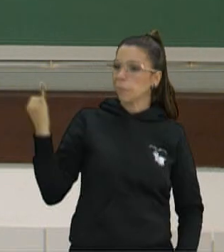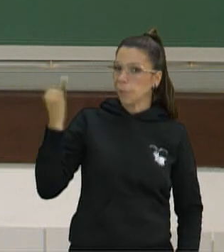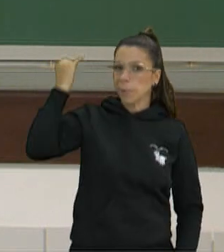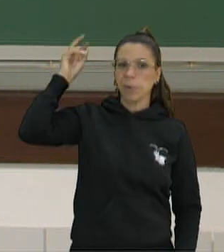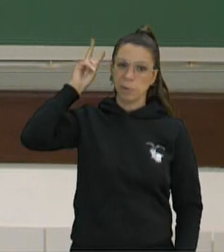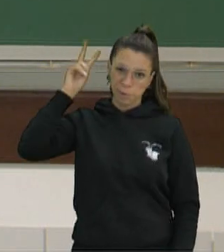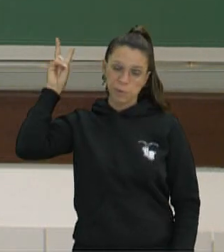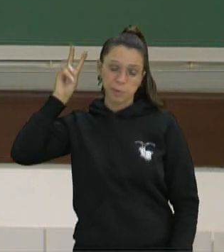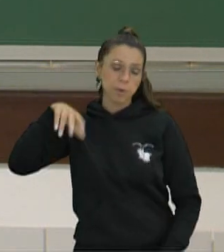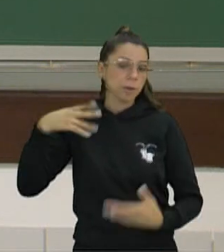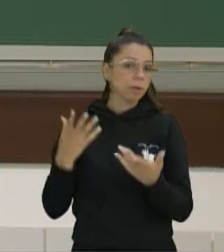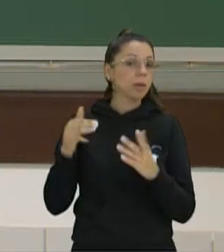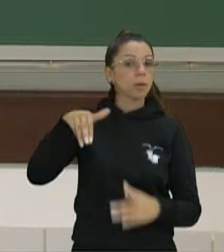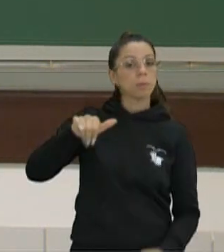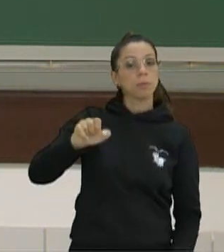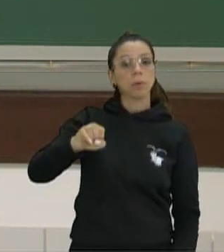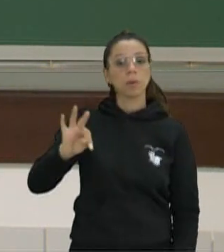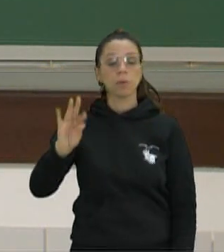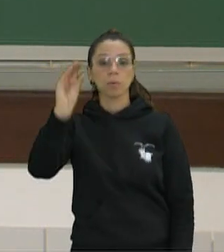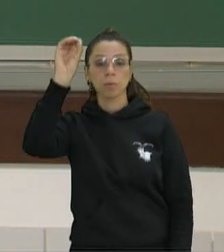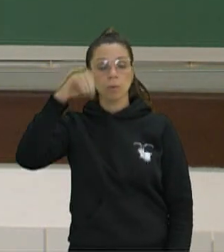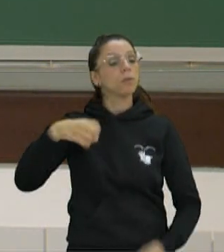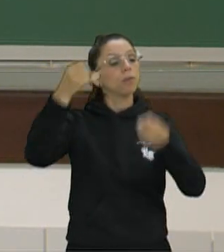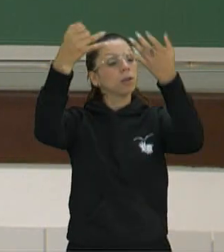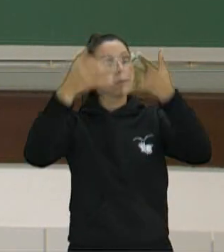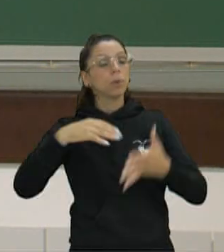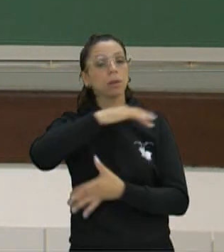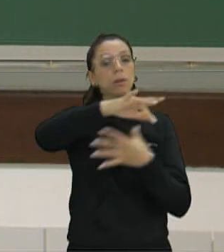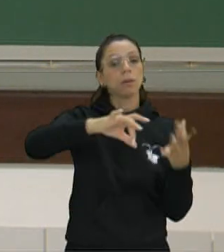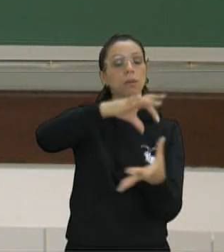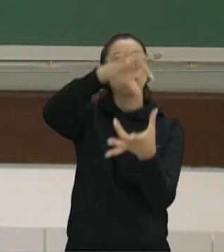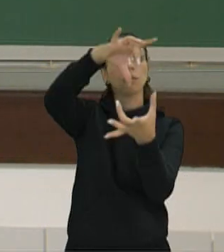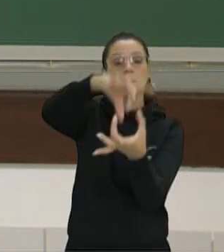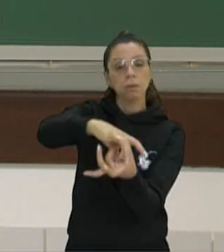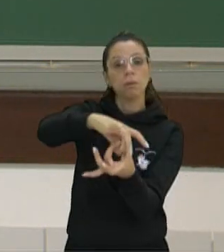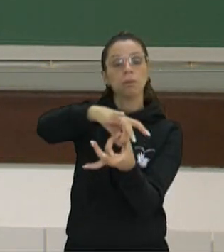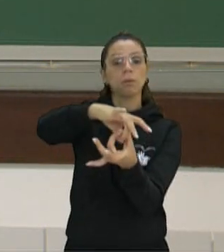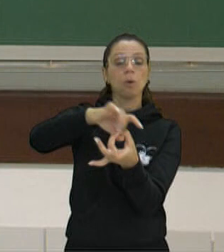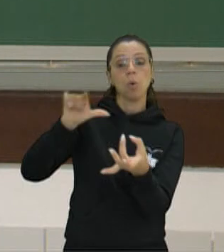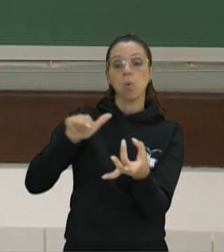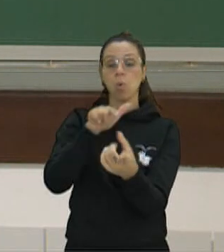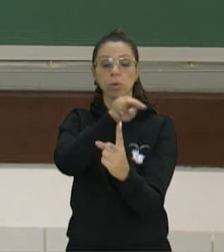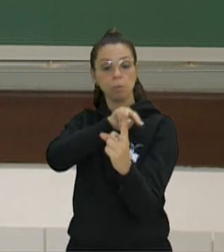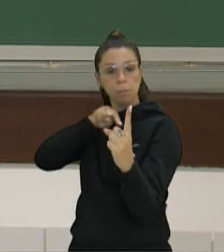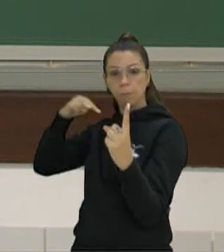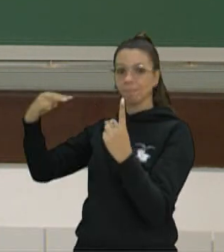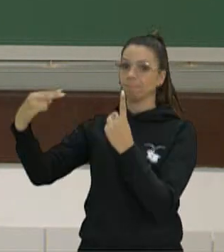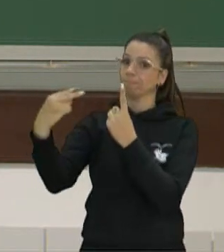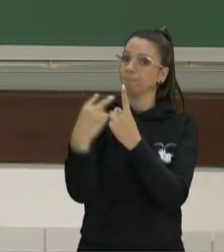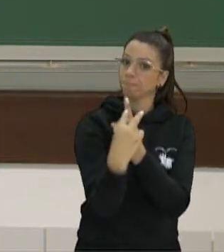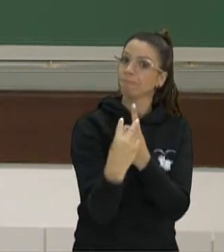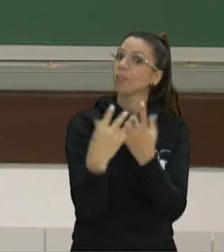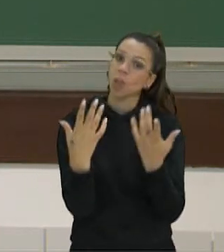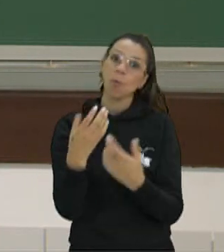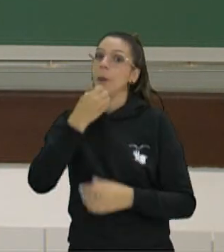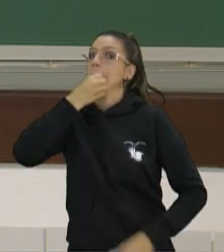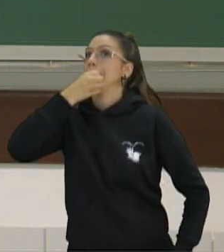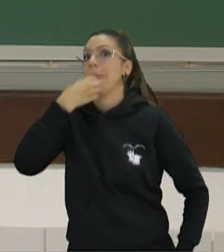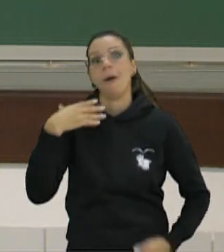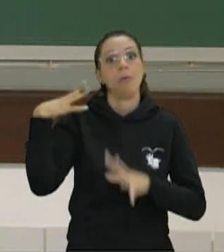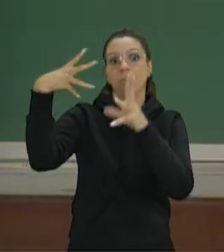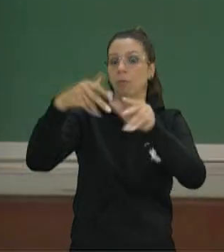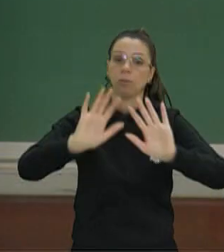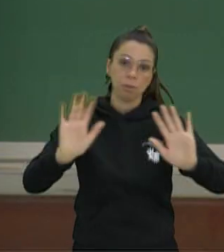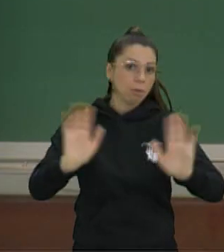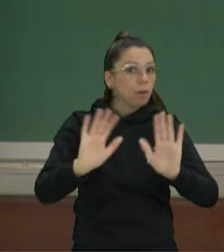E o Milton Santos vai falar da globalização nesse outro aspecto, vendo o outro lado, né? Que não é tudo tão benéfico